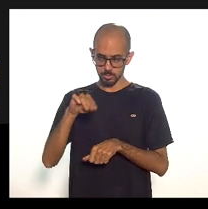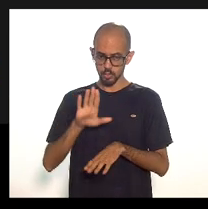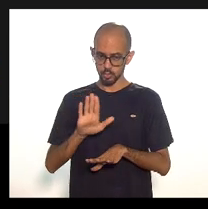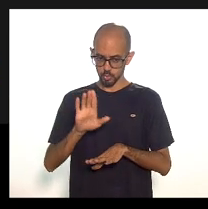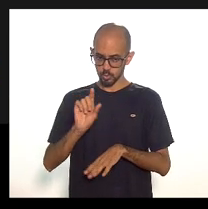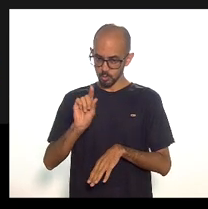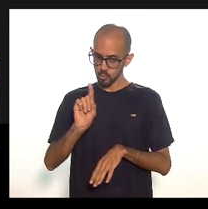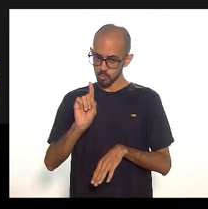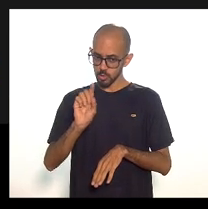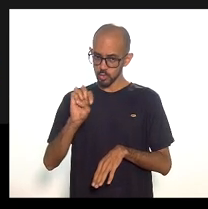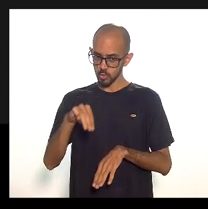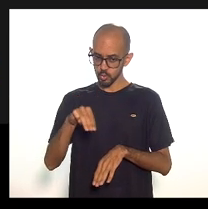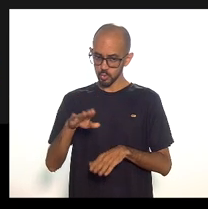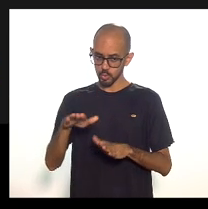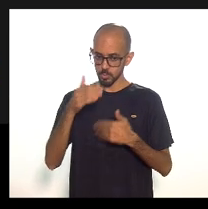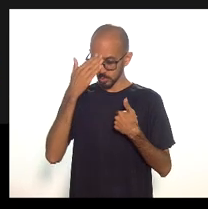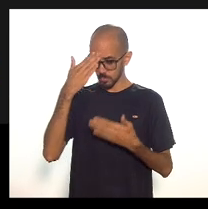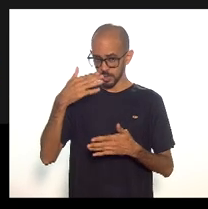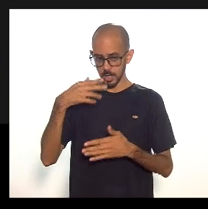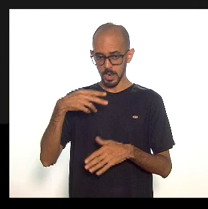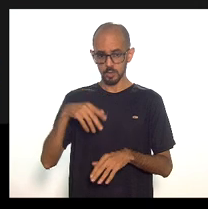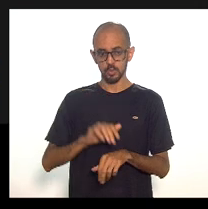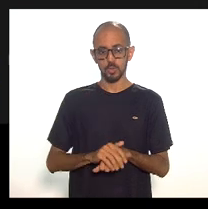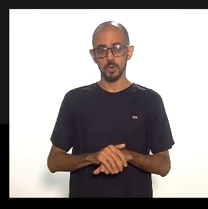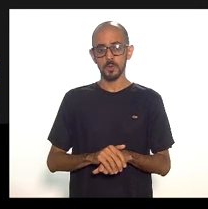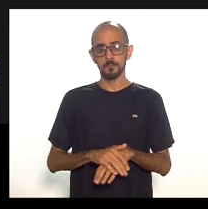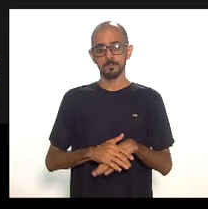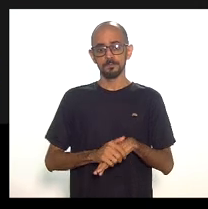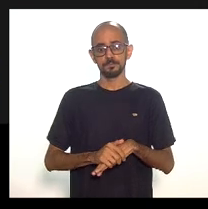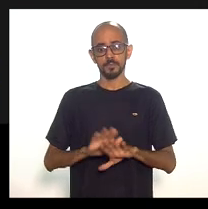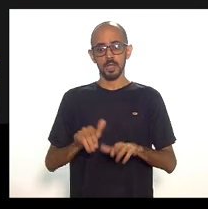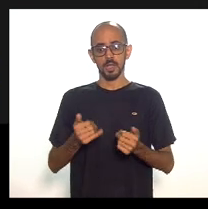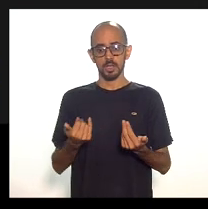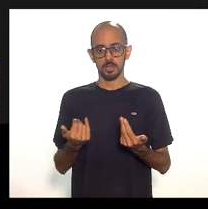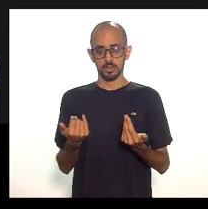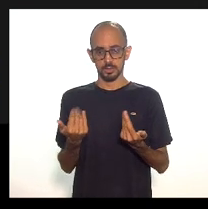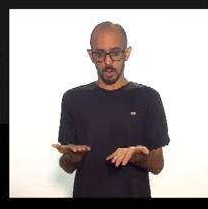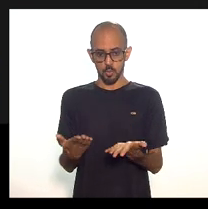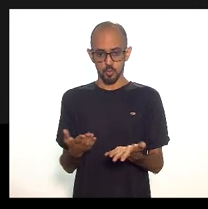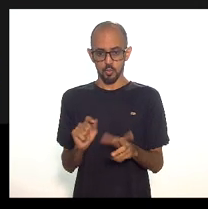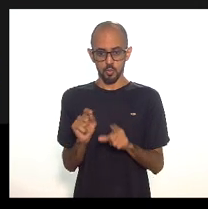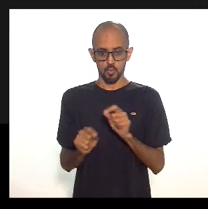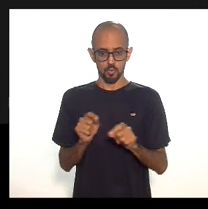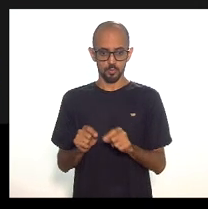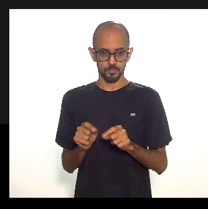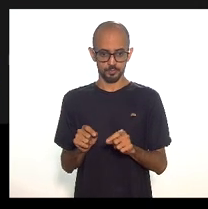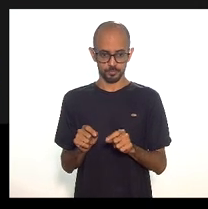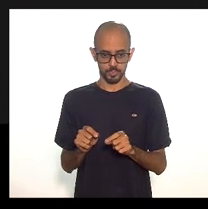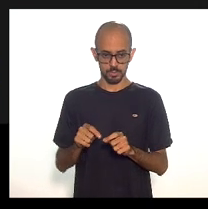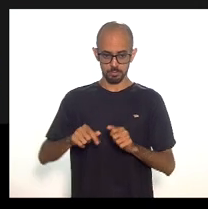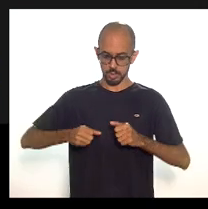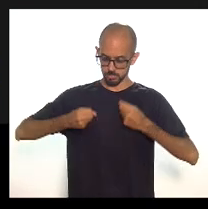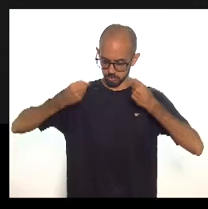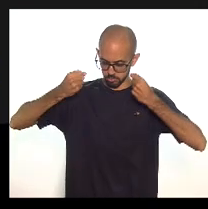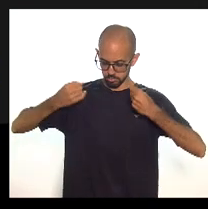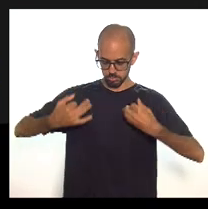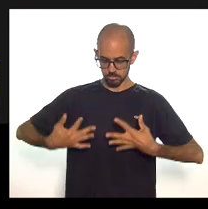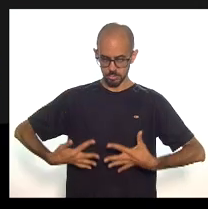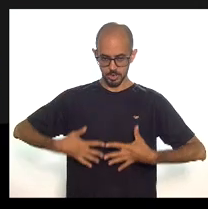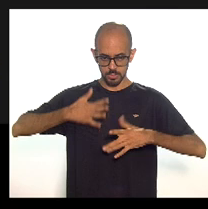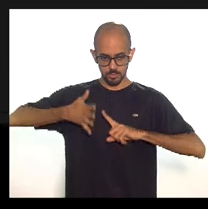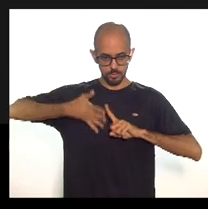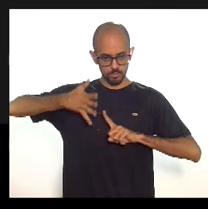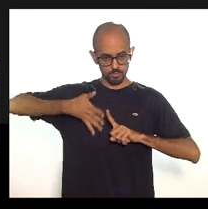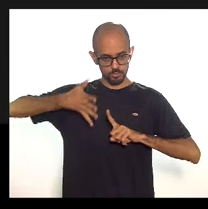Um minutinho. Pode falar. Obrigada, Paulo Pinheiro. Então, a gente, pela sua explanação, né?